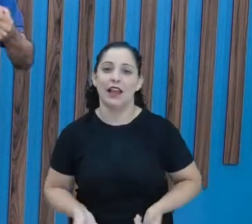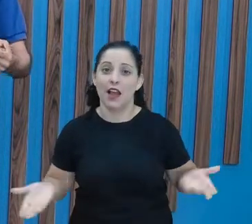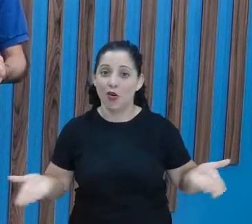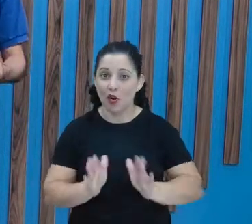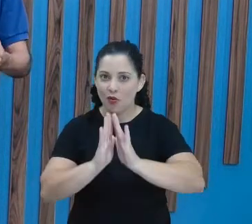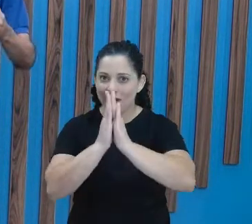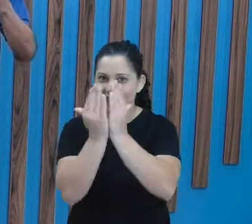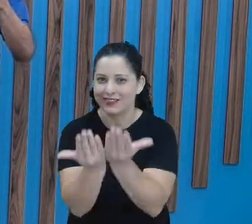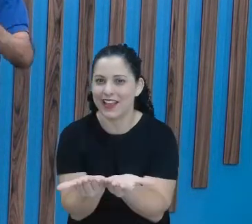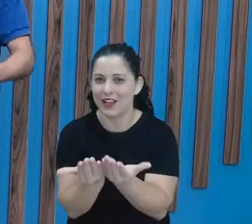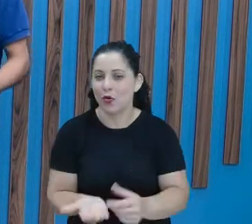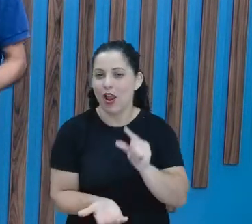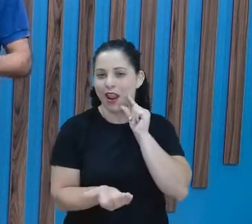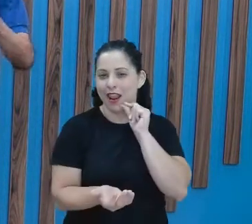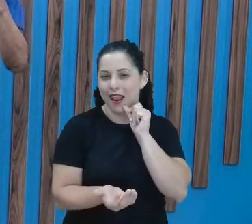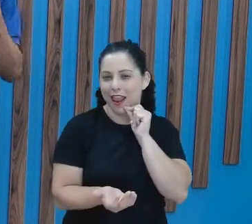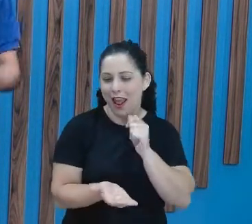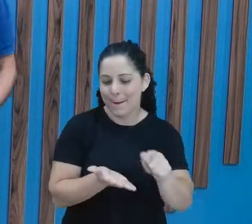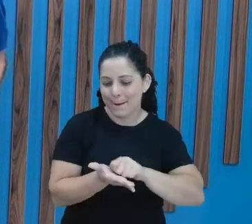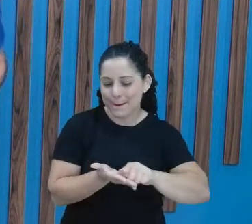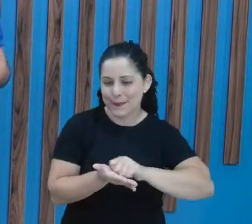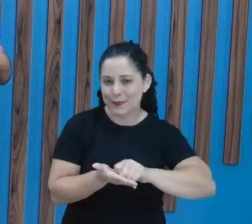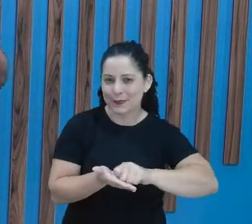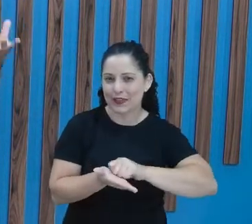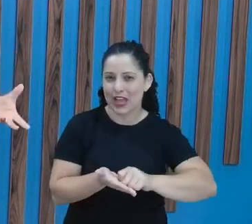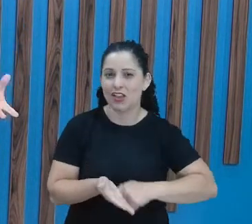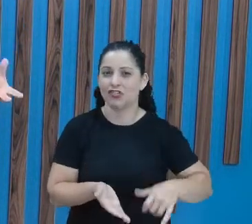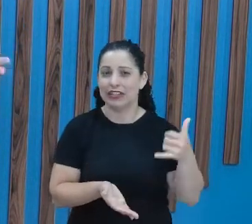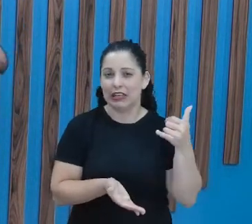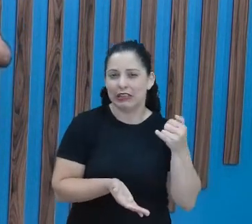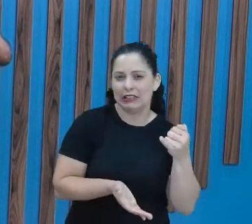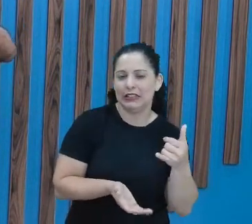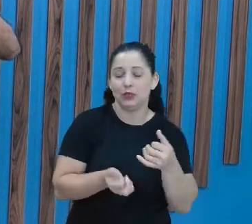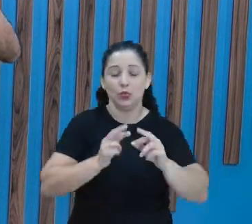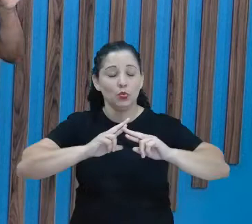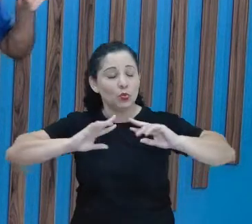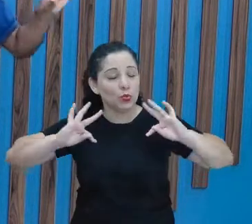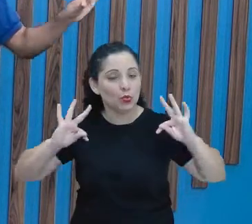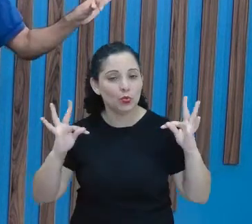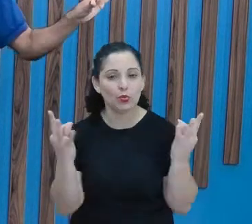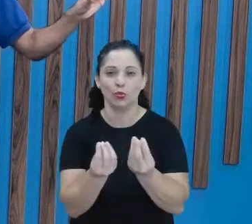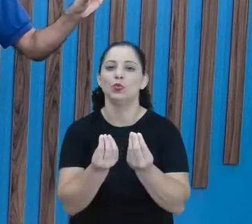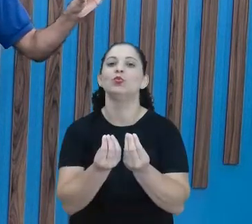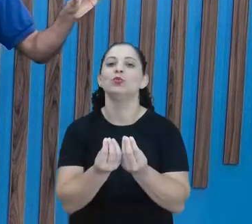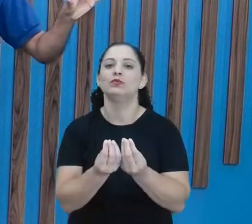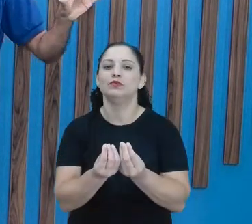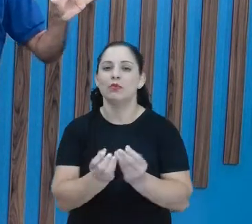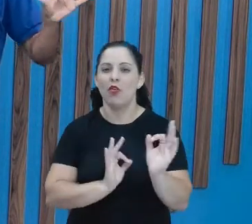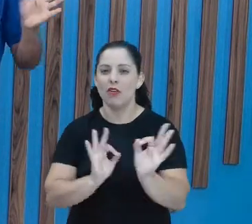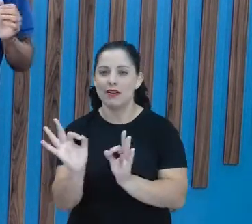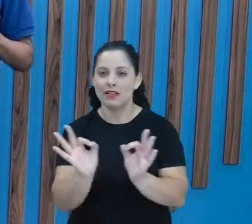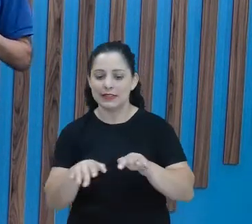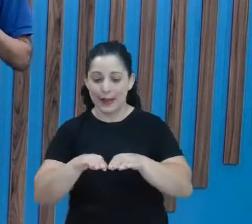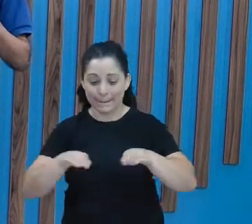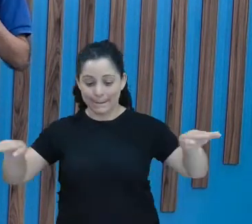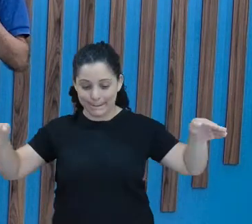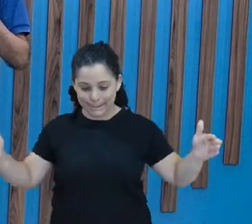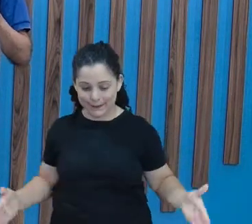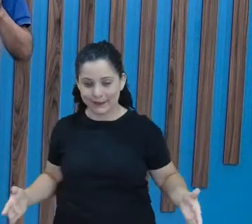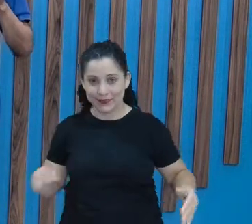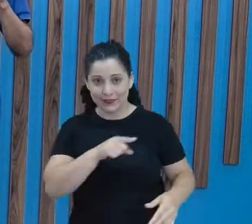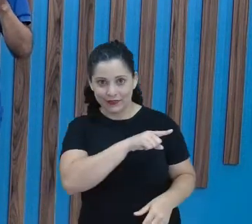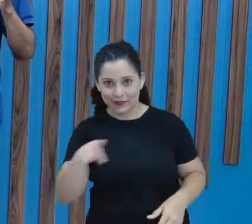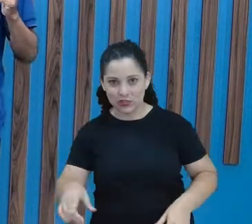caderno, teu lápis, tua borracha, tua caneta, separa aí todo o ambiente de estudo para que você